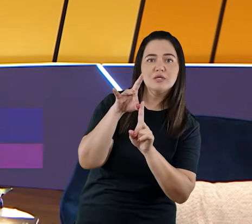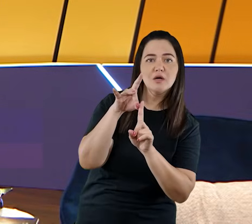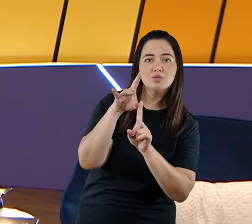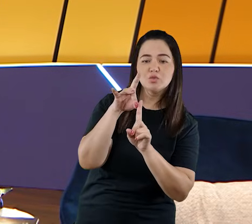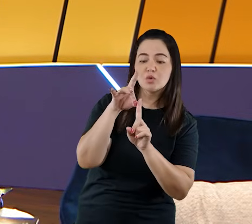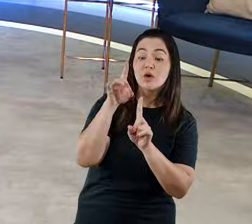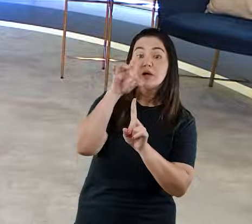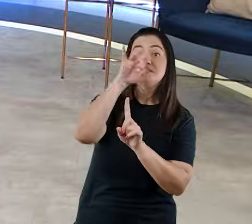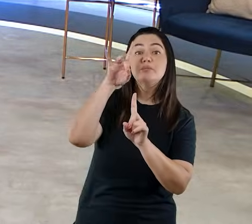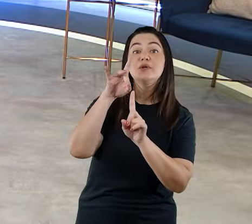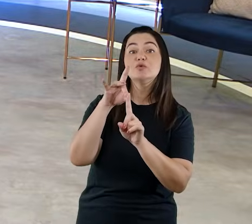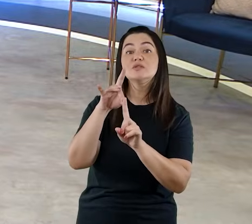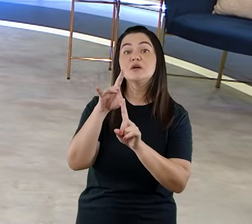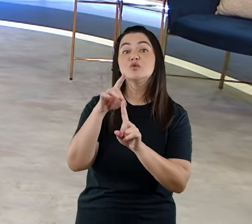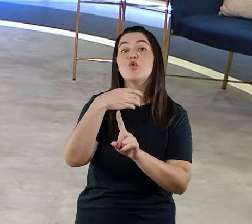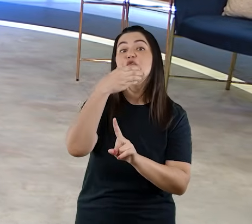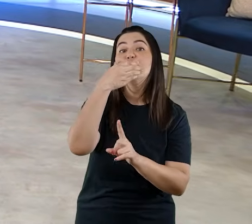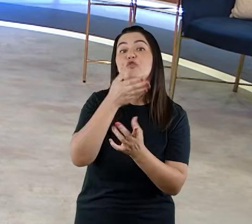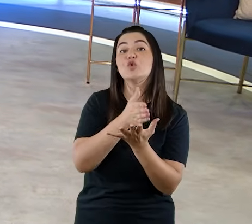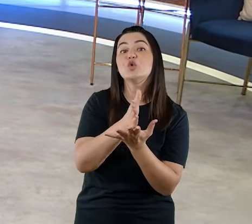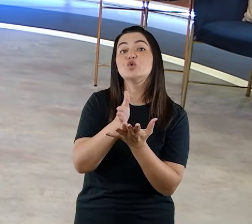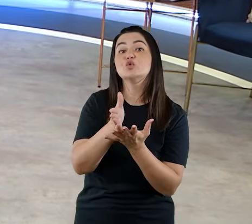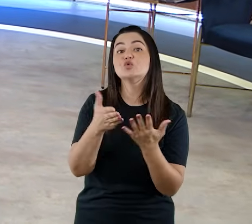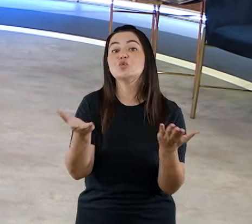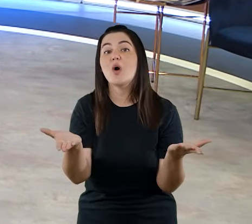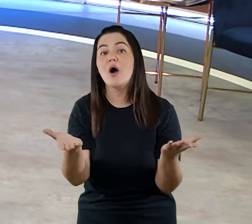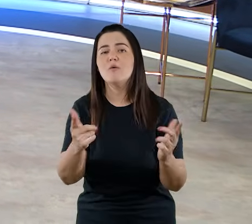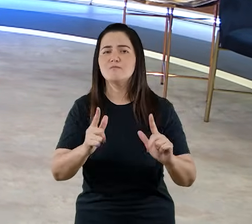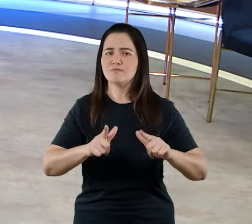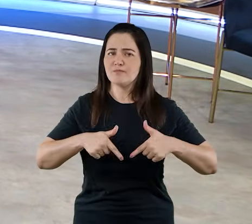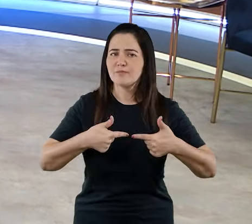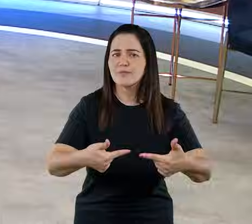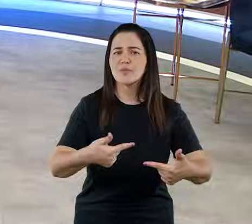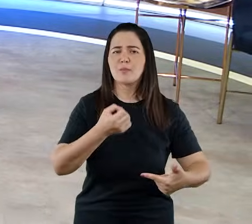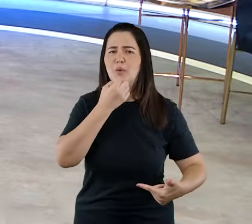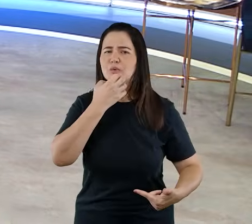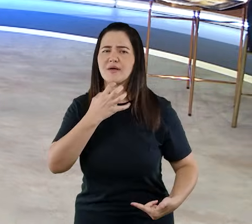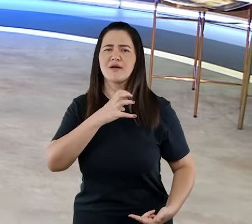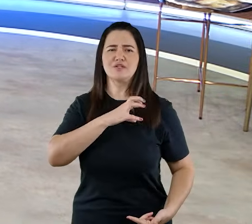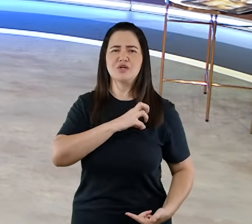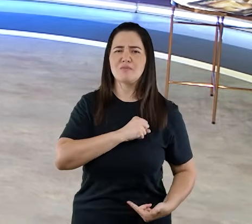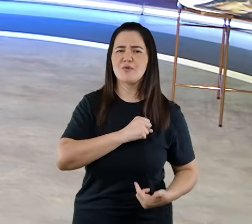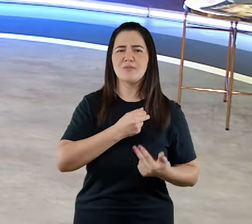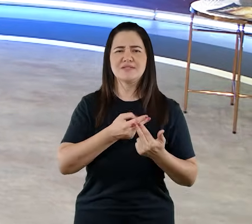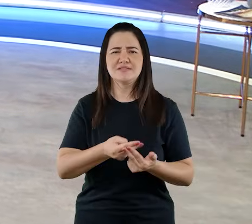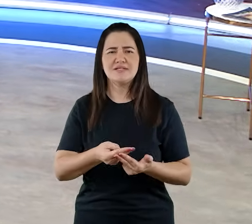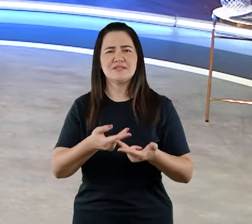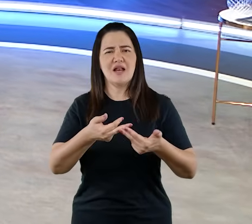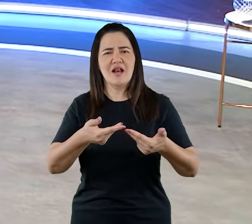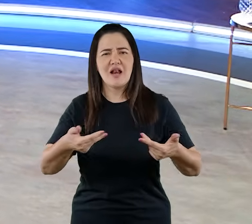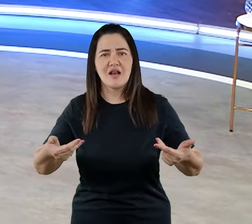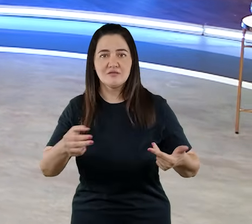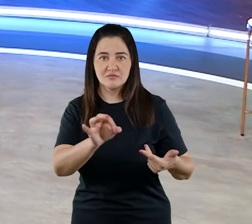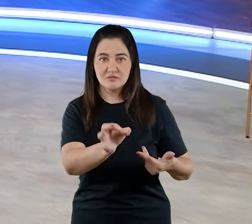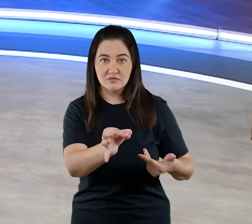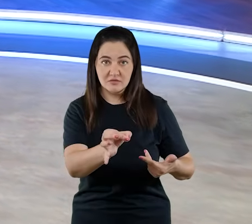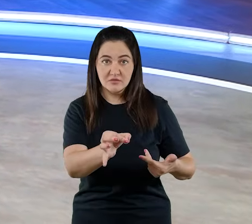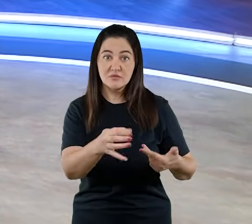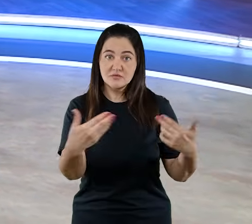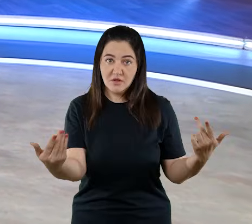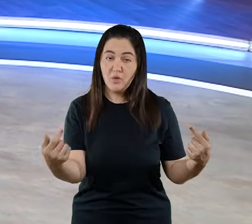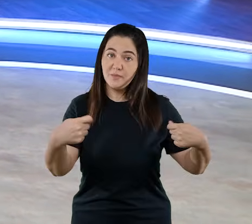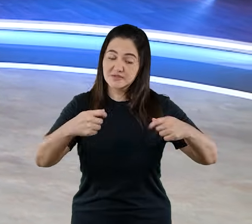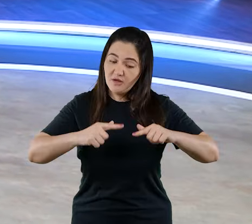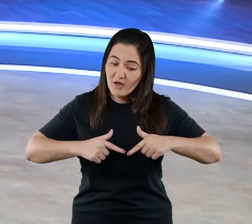profeta. Essas características, elas ficam claras e evidentes. A essas características, nós podemos atribuir